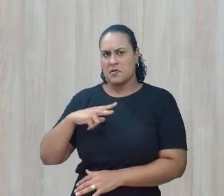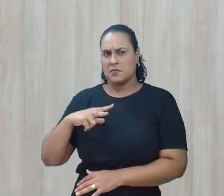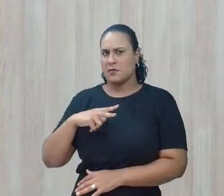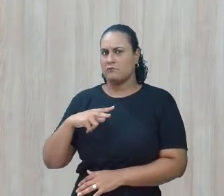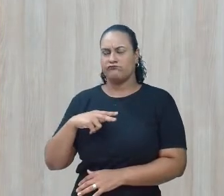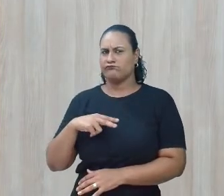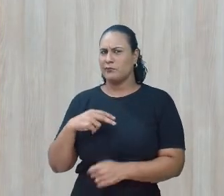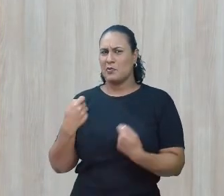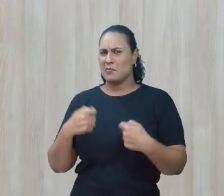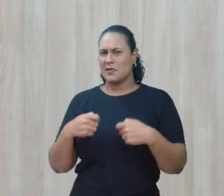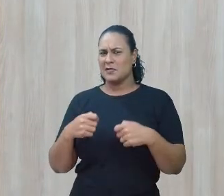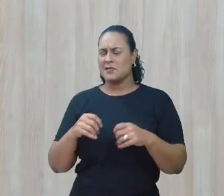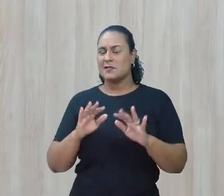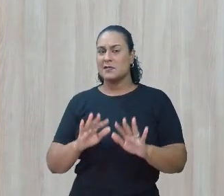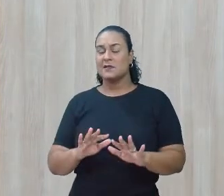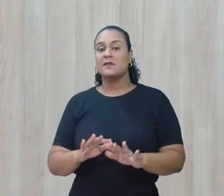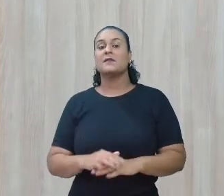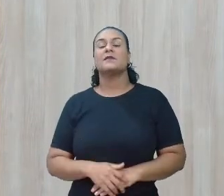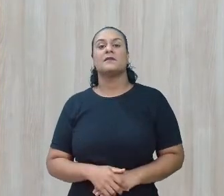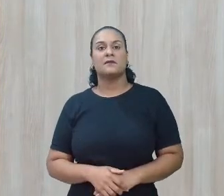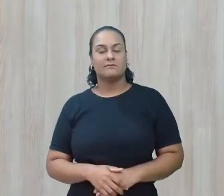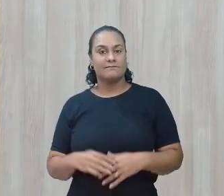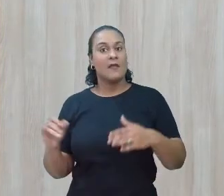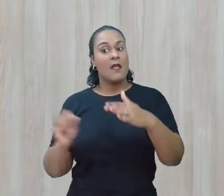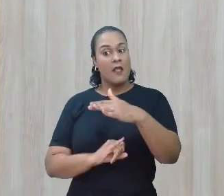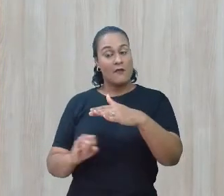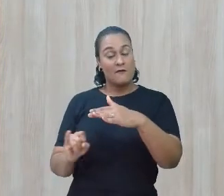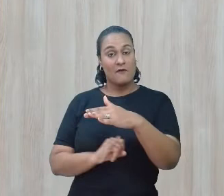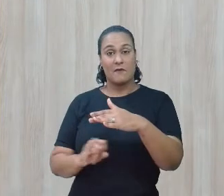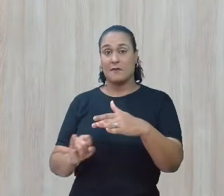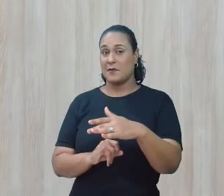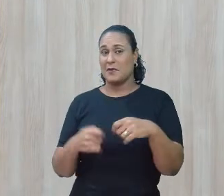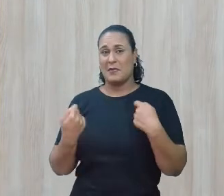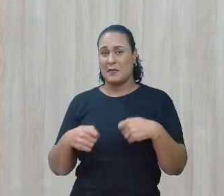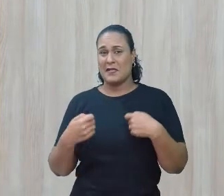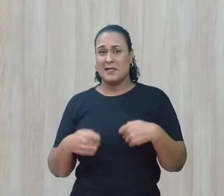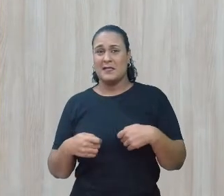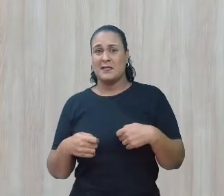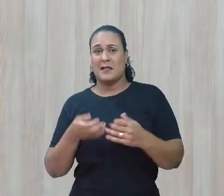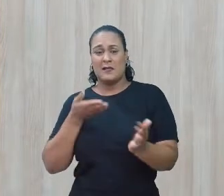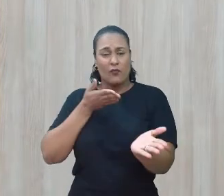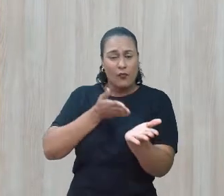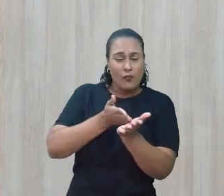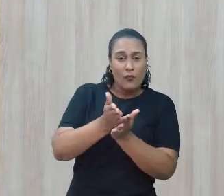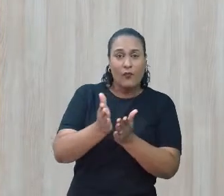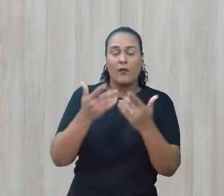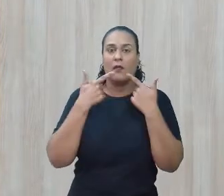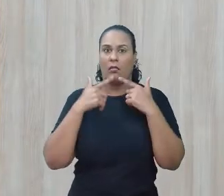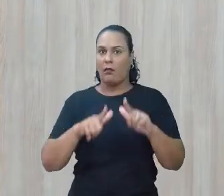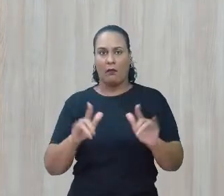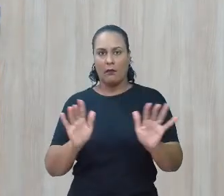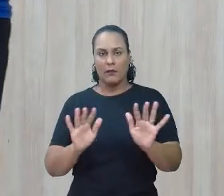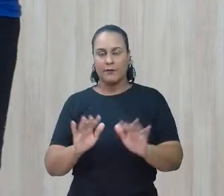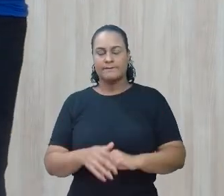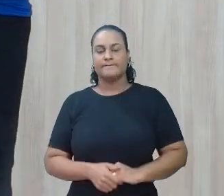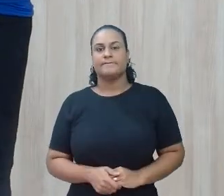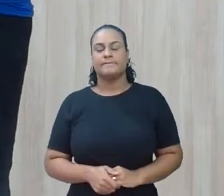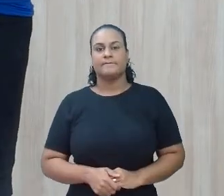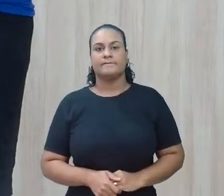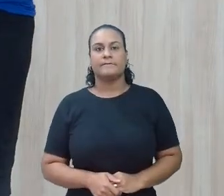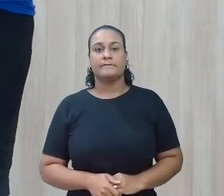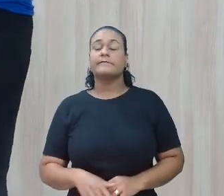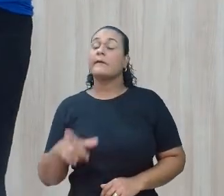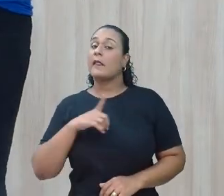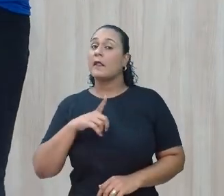pessoal e, portanto, mais informal, a gente não tem tanto essa preocupação excessiva, né? E a gente tem